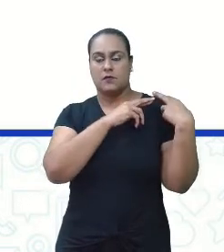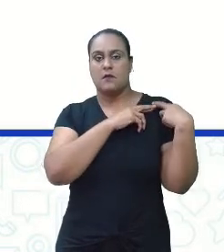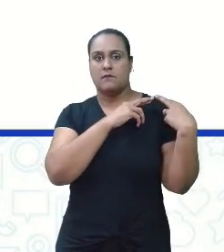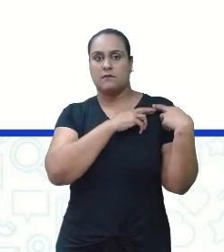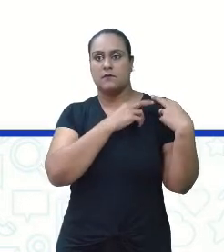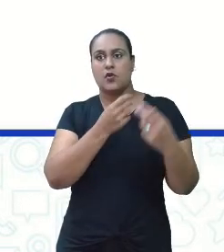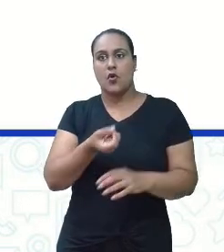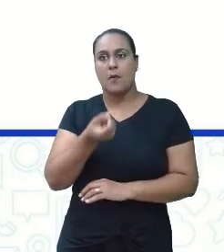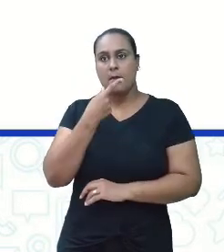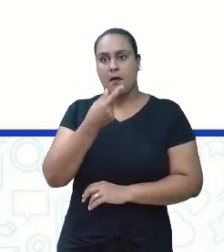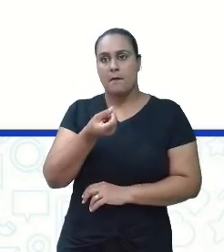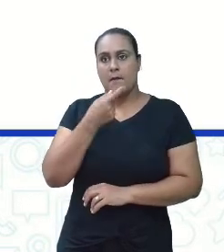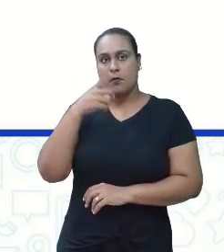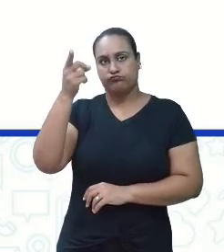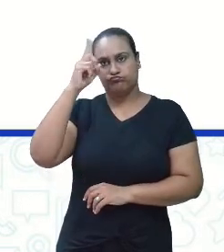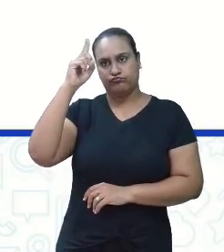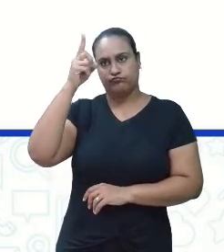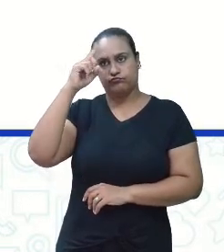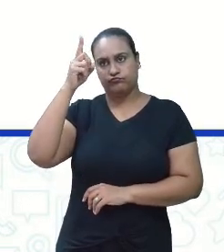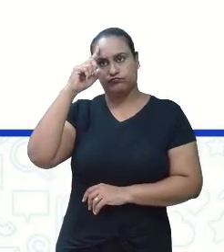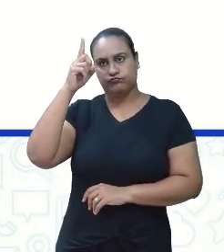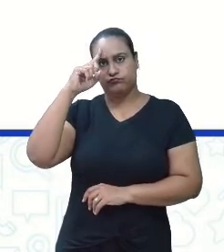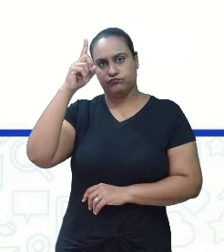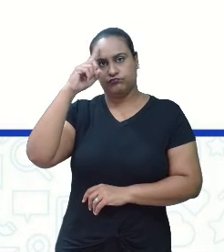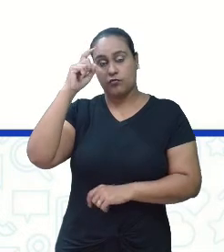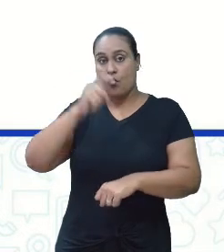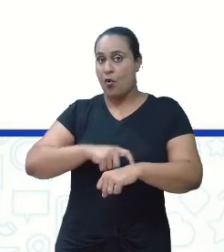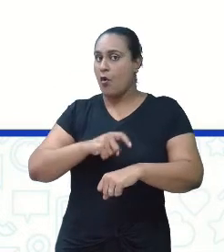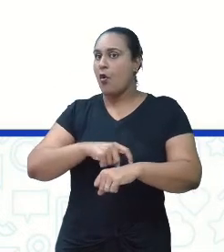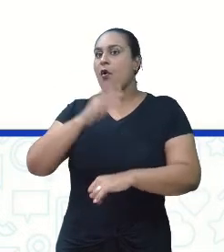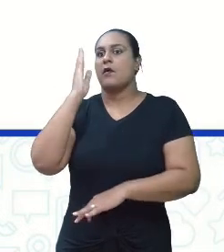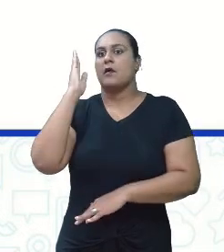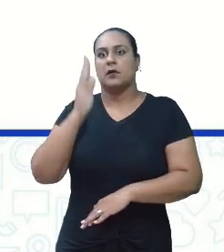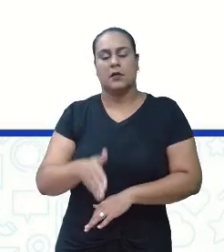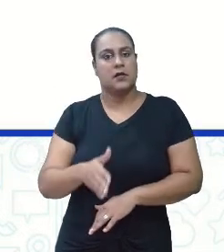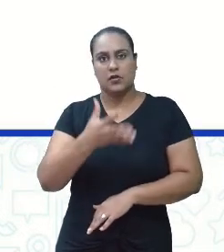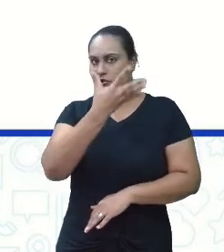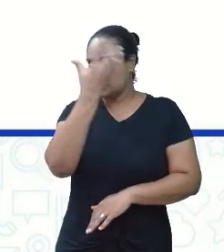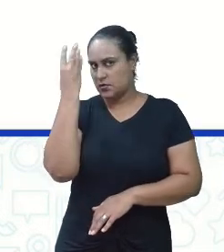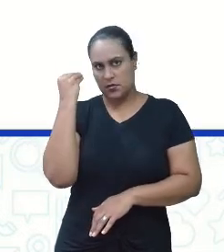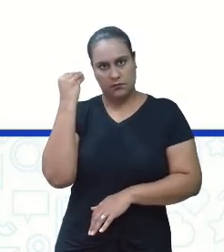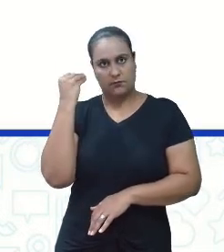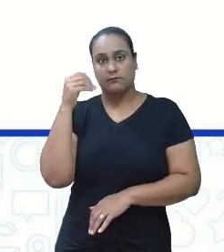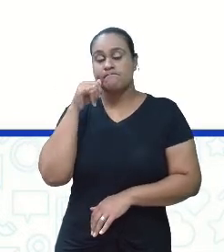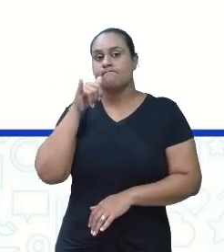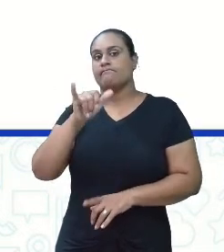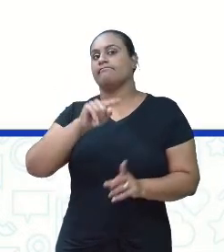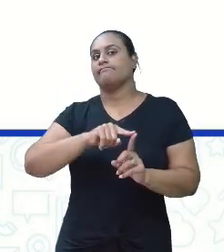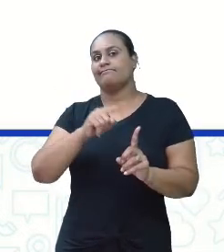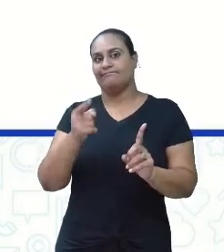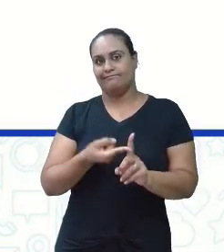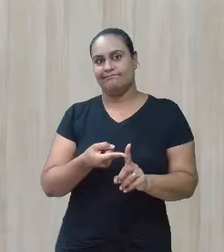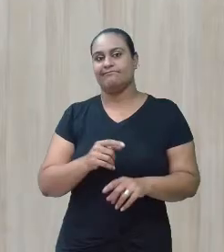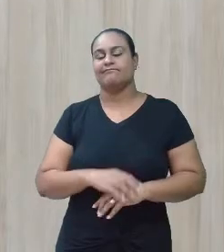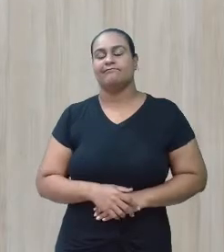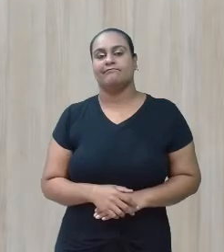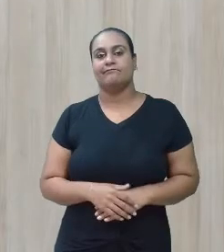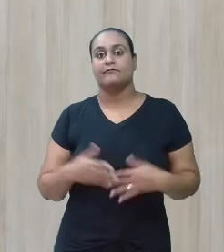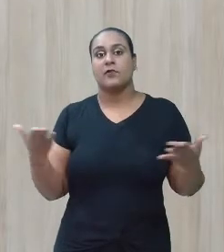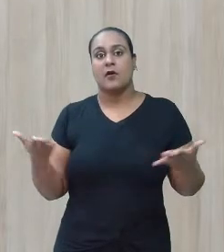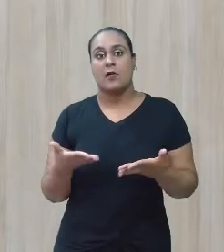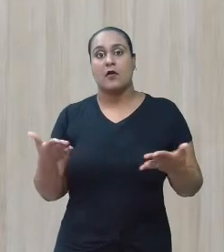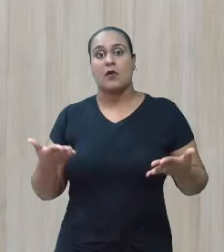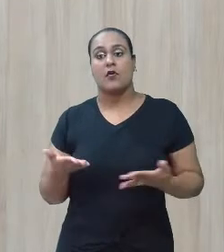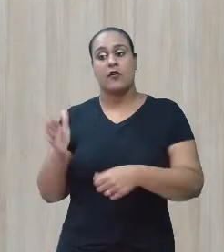responsável e tomar um comprimido todos os dias, à mesma hora, sem esquecimento, para evitar a gravidez. Então, aqui agora eu vou